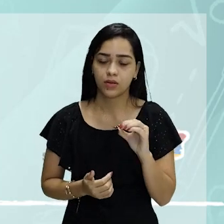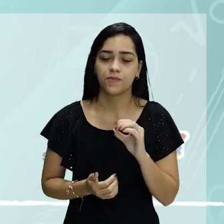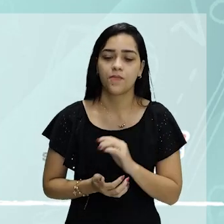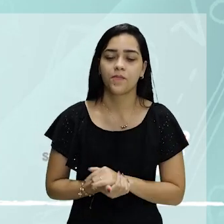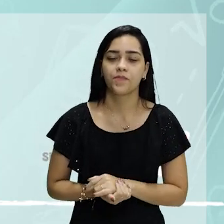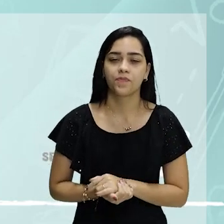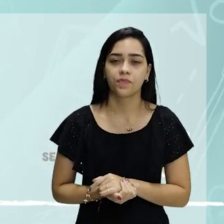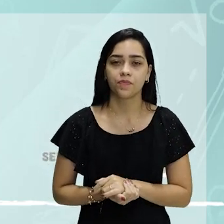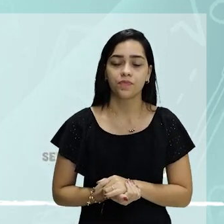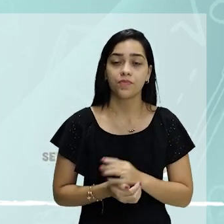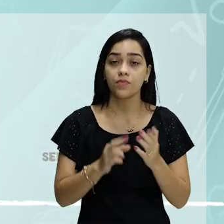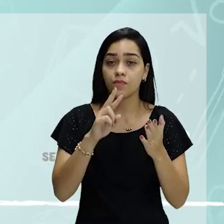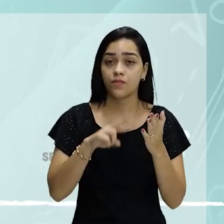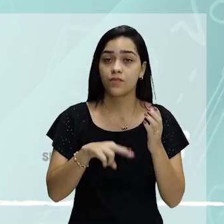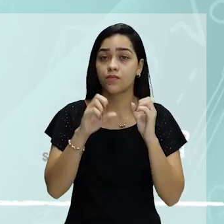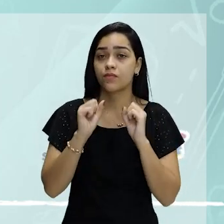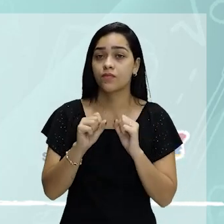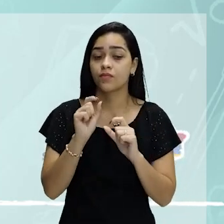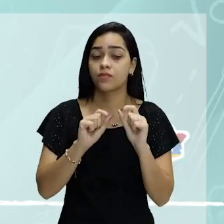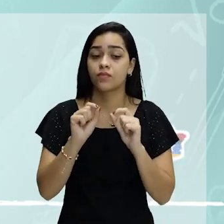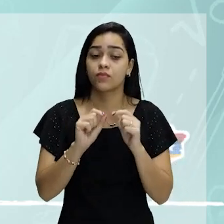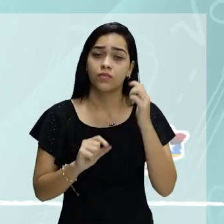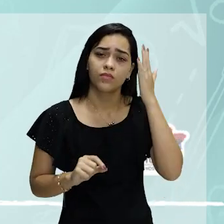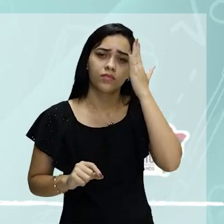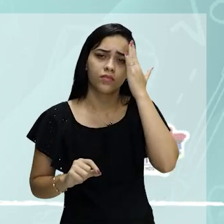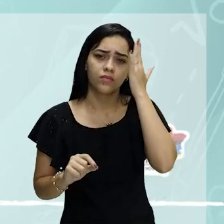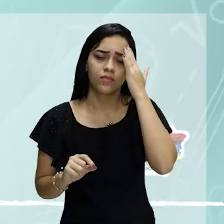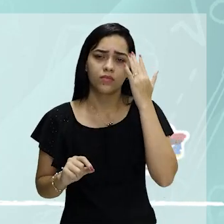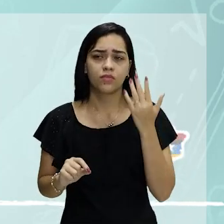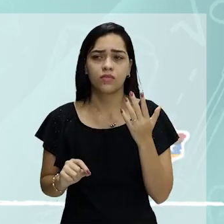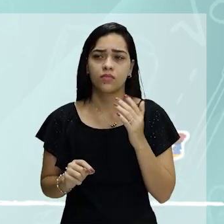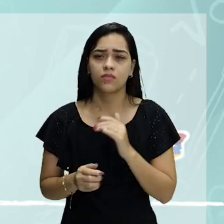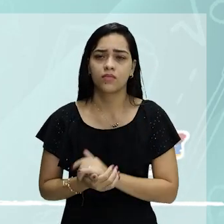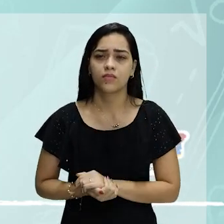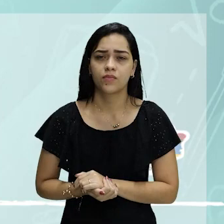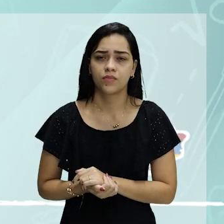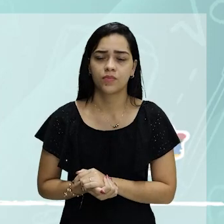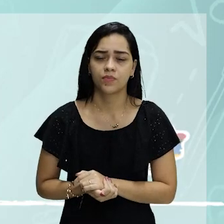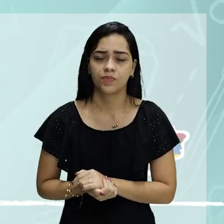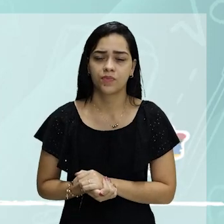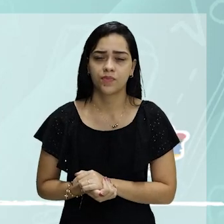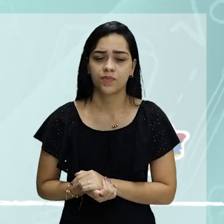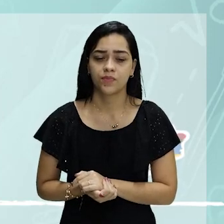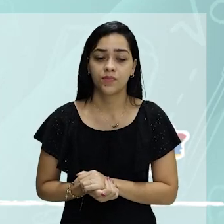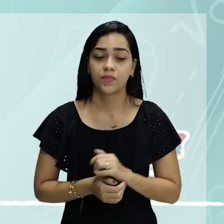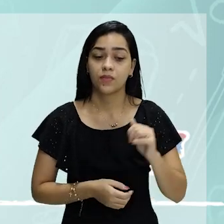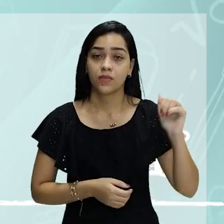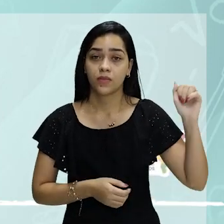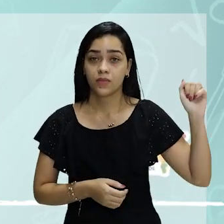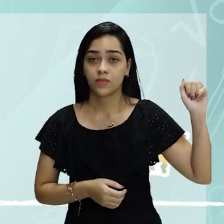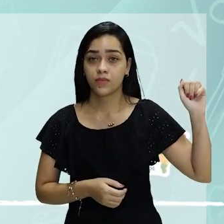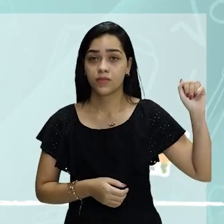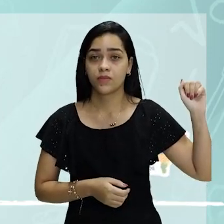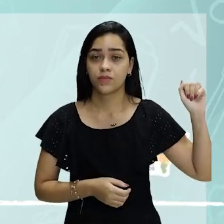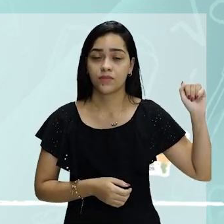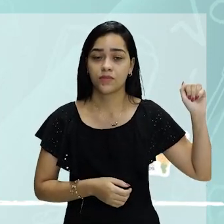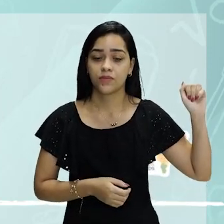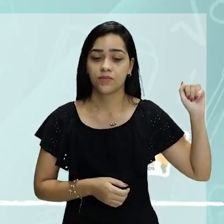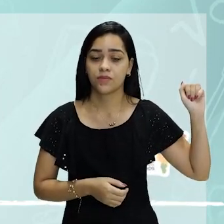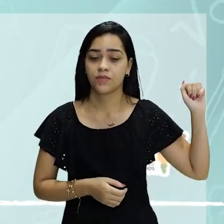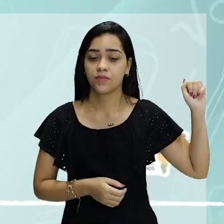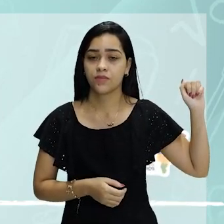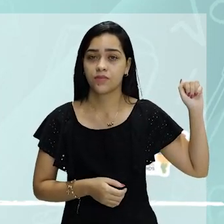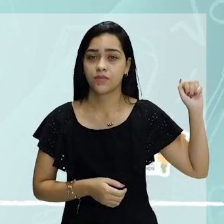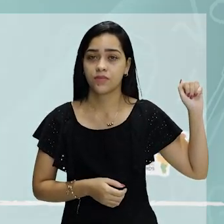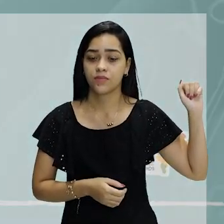Azevedo, certo? Dessa leitura podemos depreender que o poema, ou seja, nós podemos tirar da lição, que ilustra a dificuldade de conciliar a